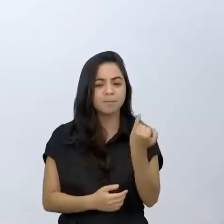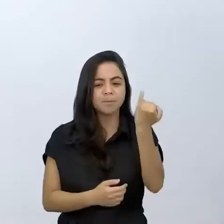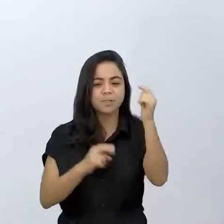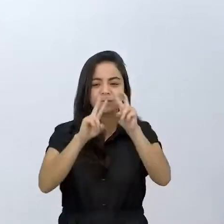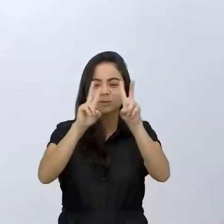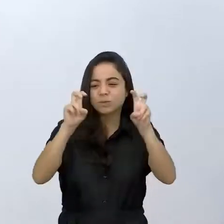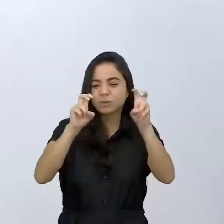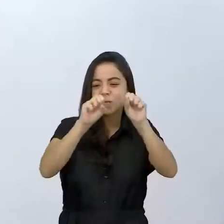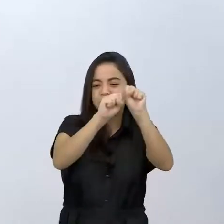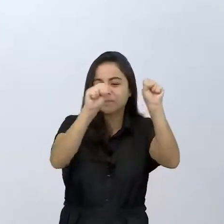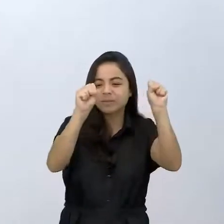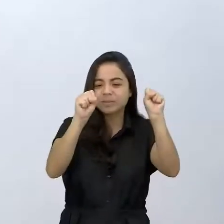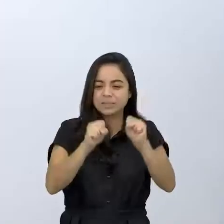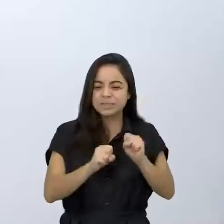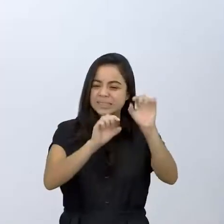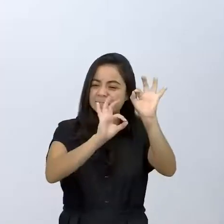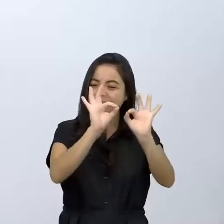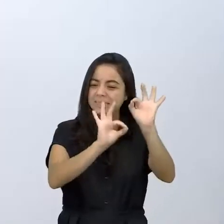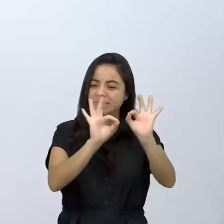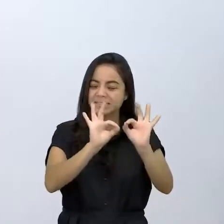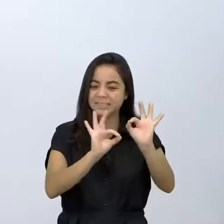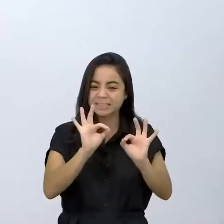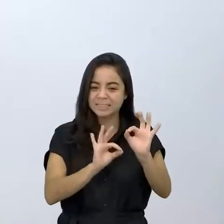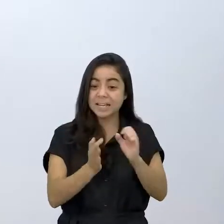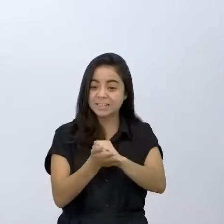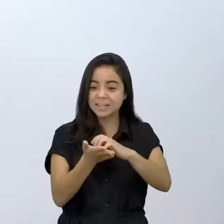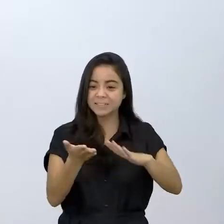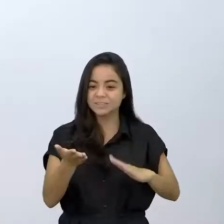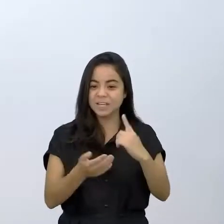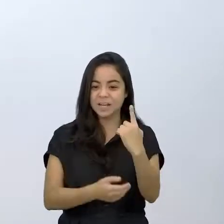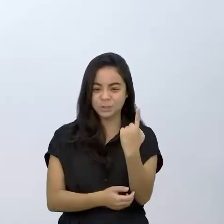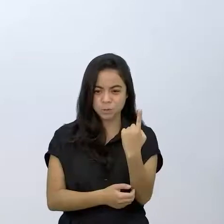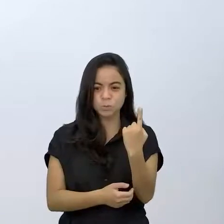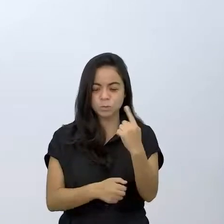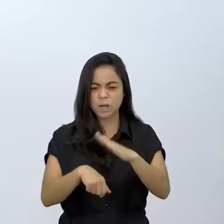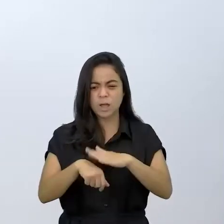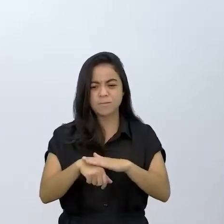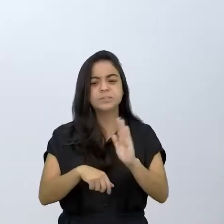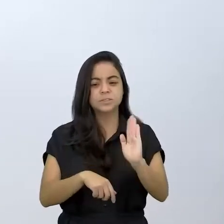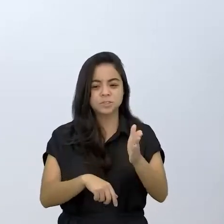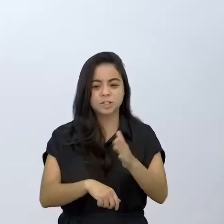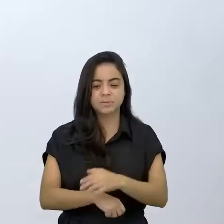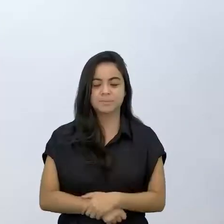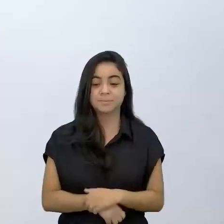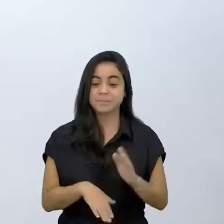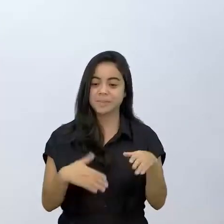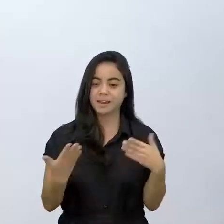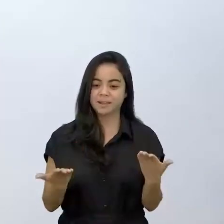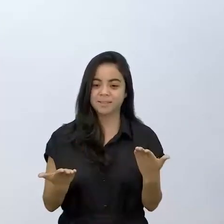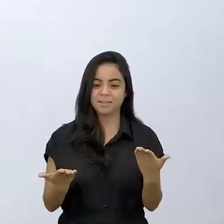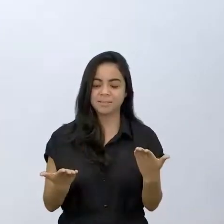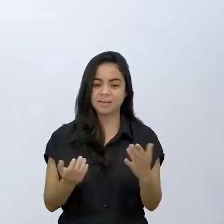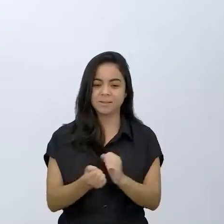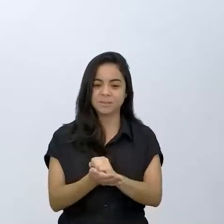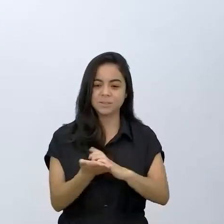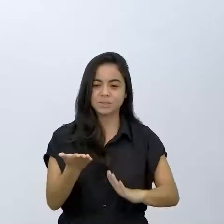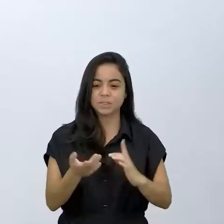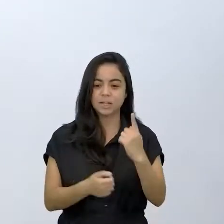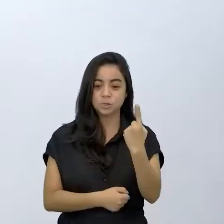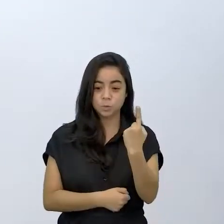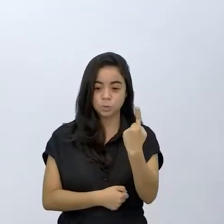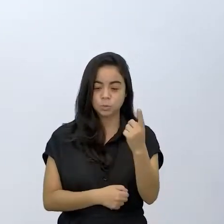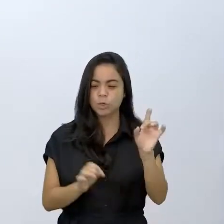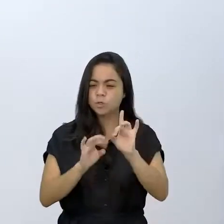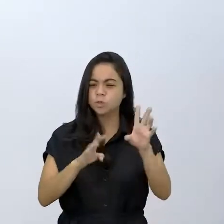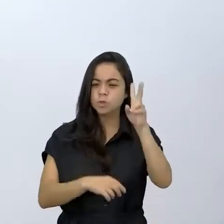da sistematização dessa atividade 1 que nós fizemos. Então, nessa atividade 1,